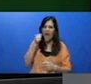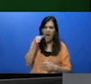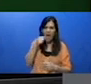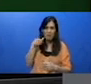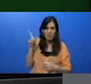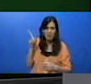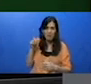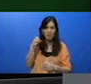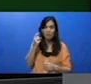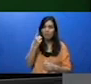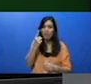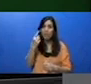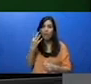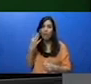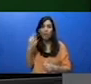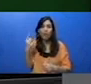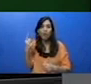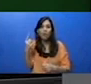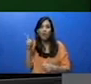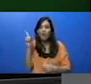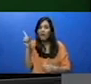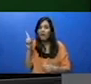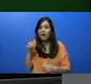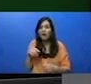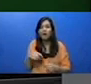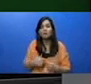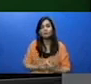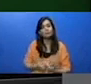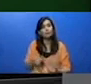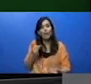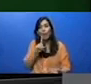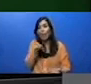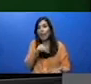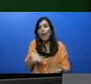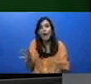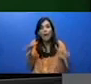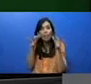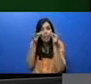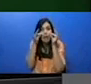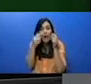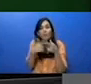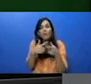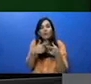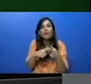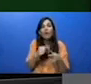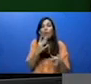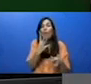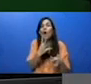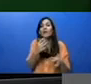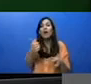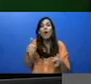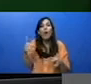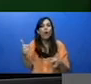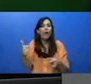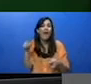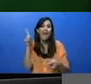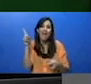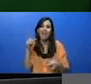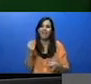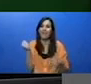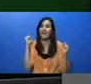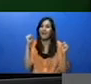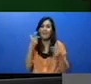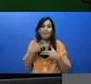número 141, enquanto deveria ter formado o número 411. Com isso, poderia